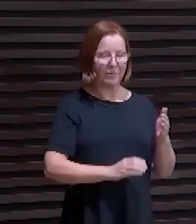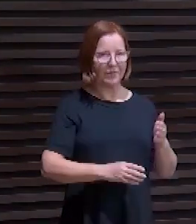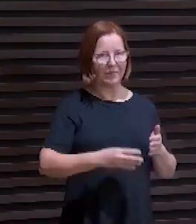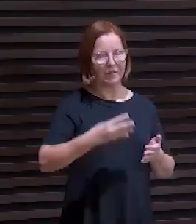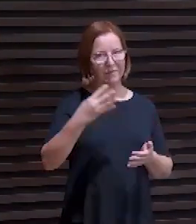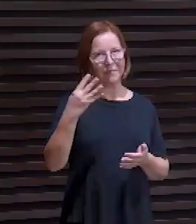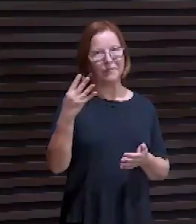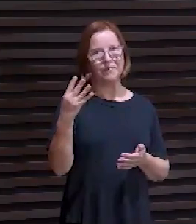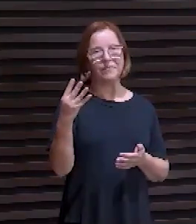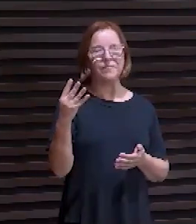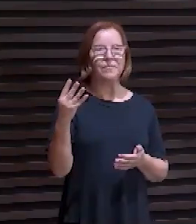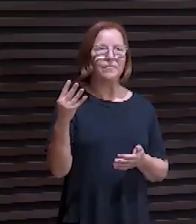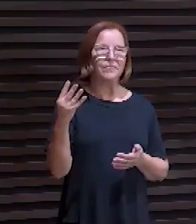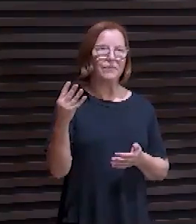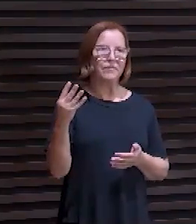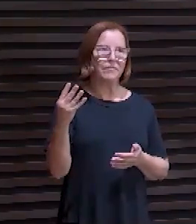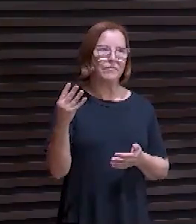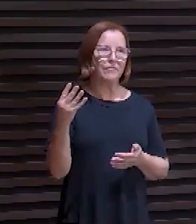Gálatas 4,